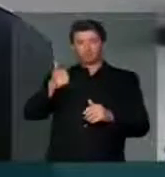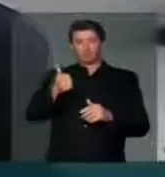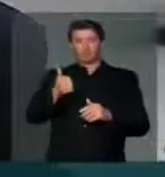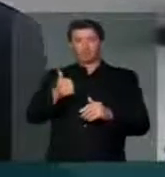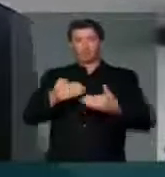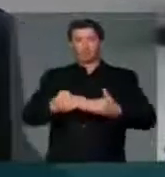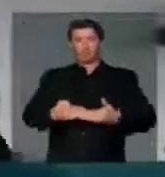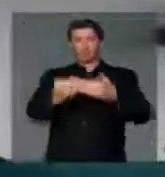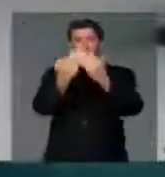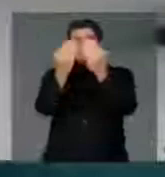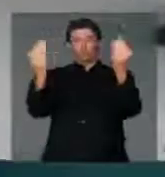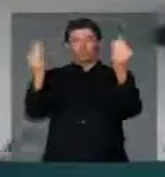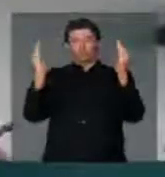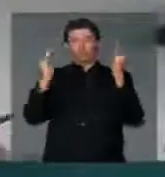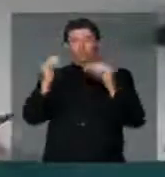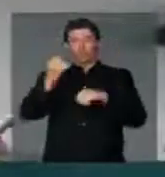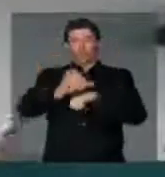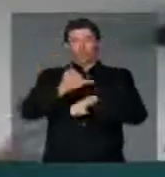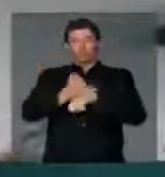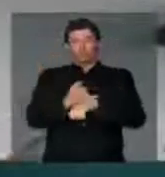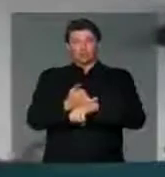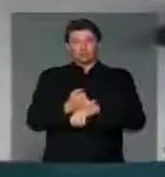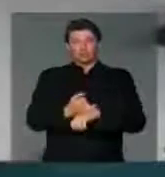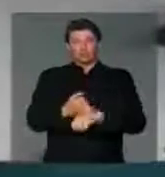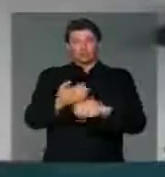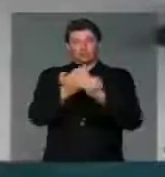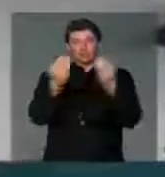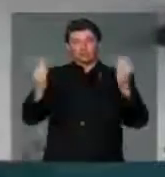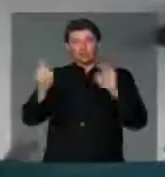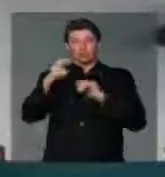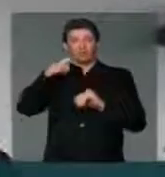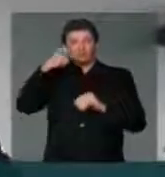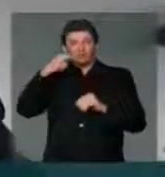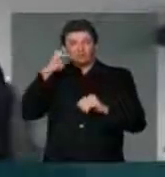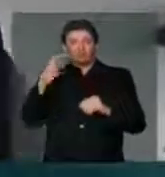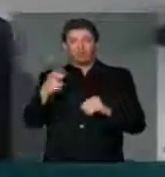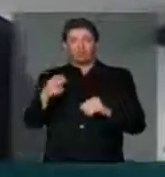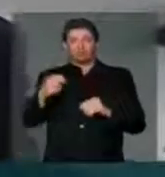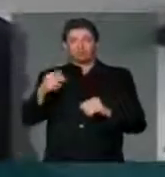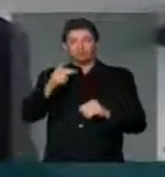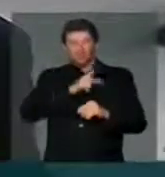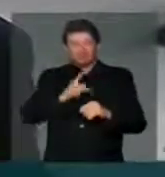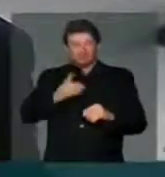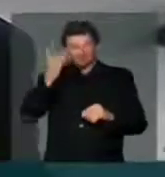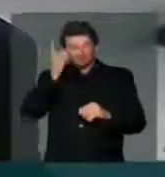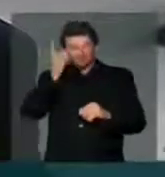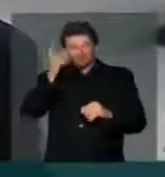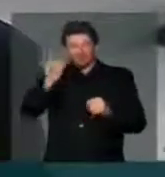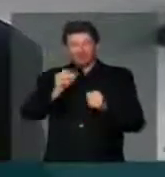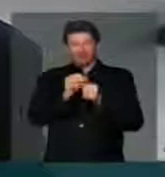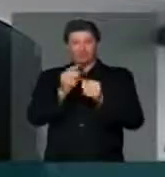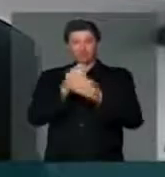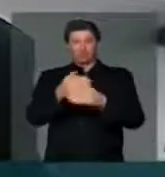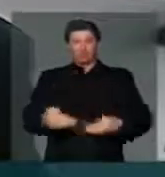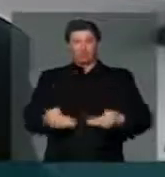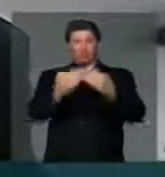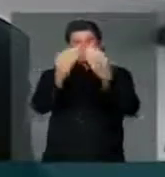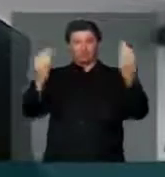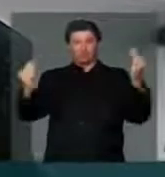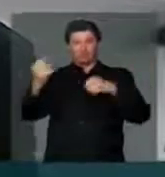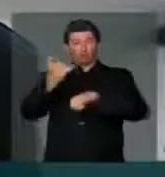aço, muro da vergonha. Uma presidente que ordena colocar um muro de aço para se proteger do